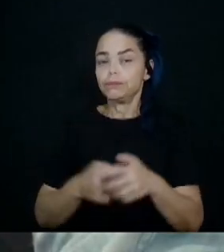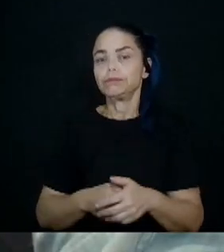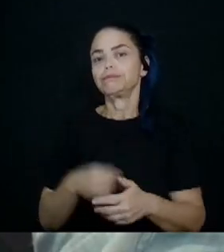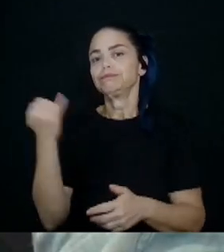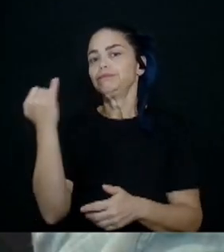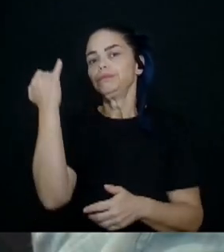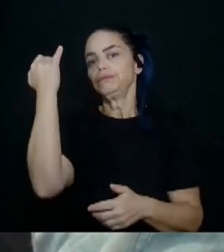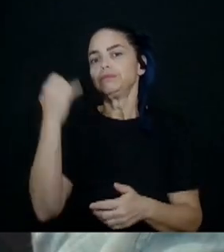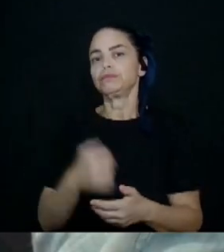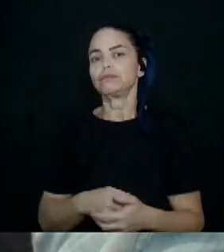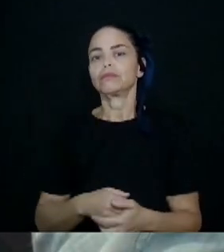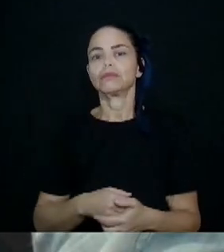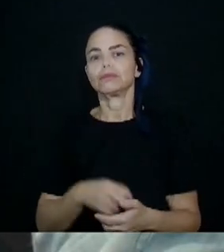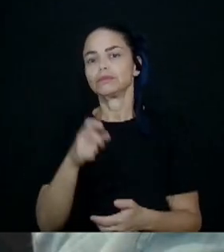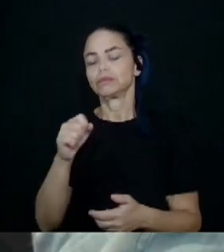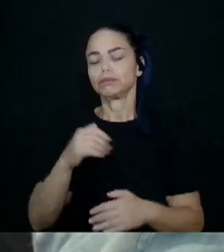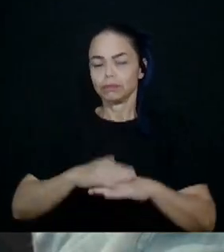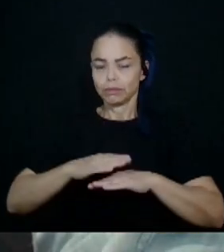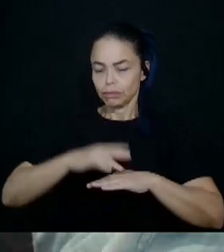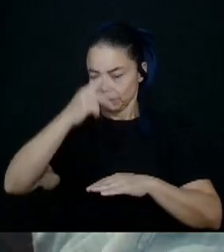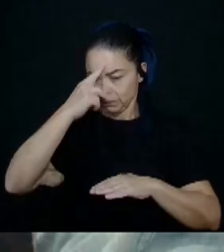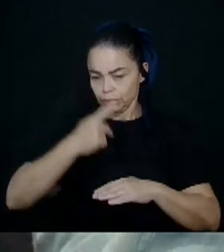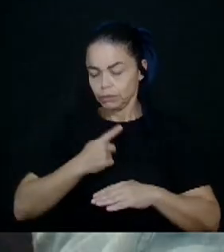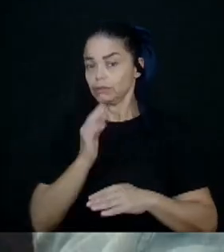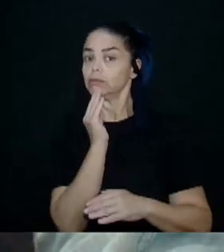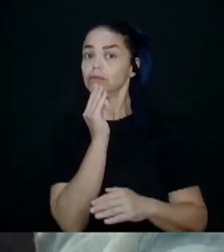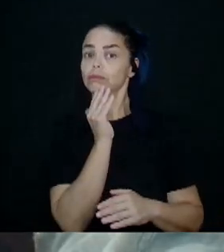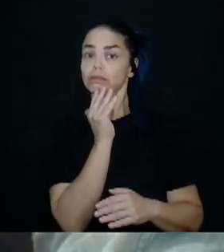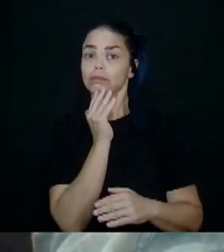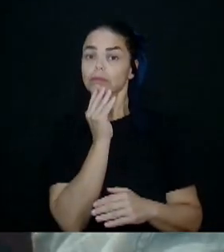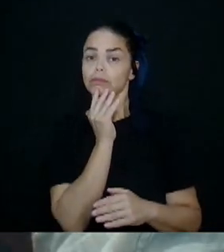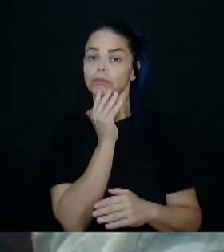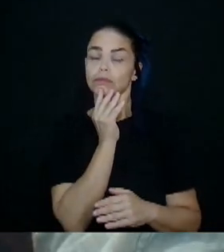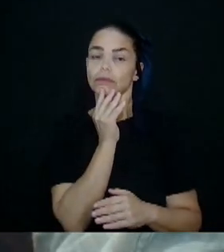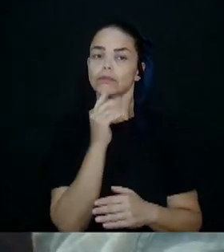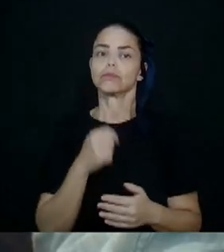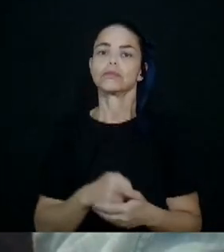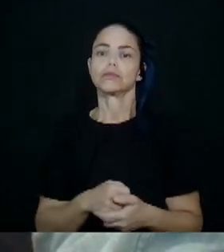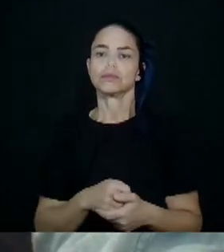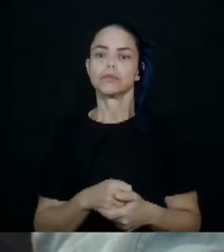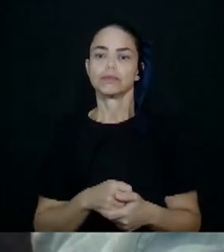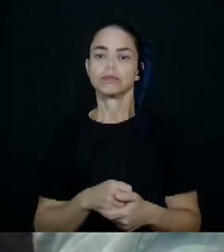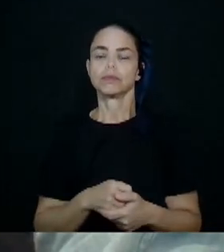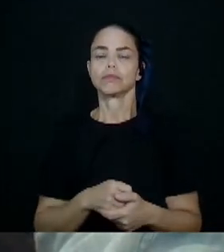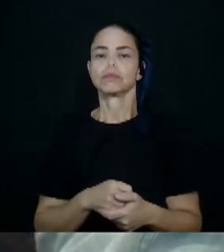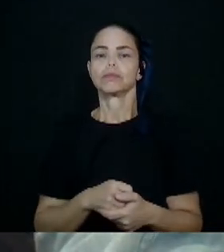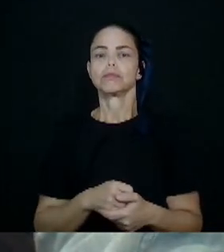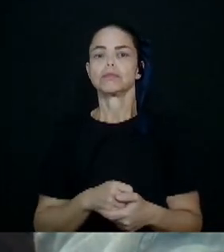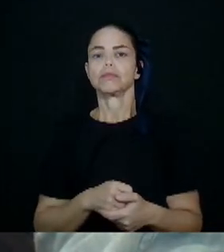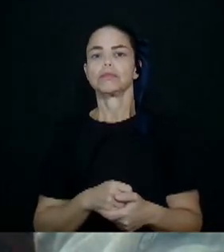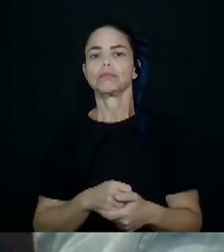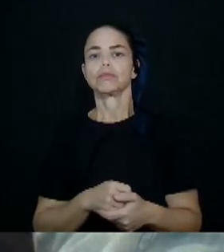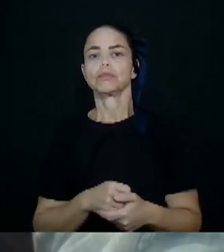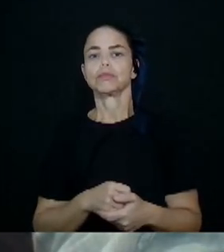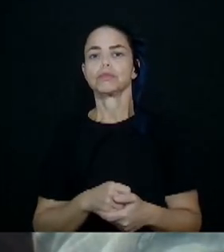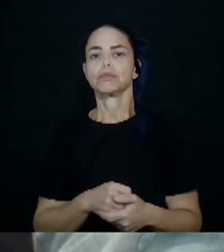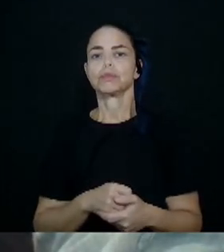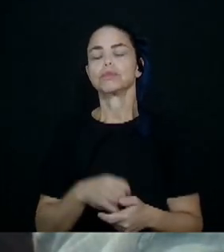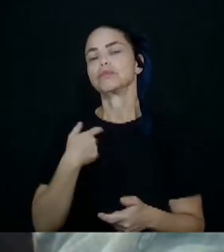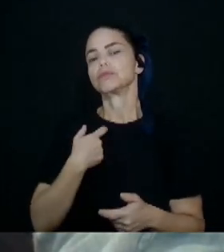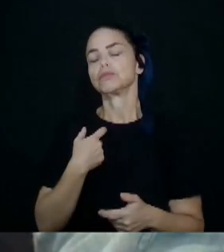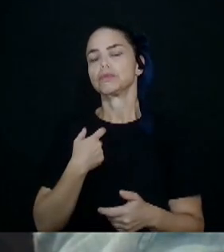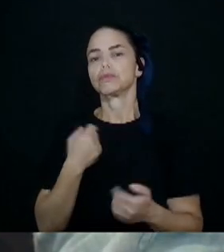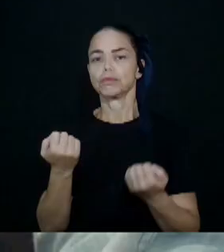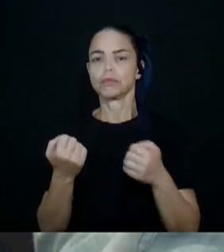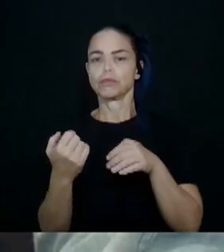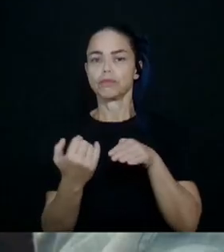importante se autoconheça, né, o trânsito, as leis de